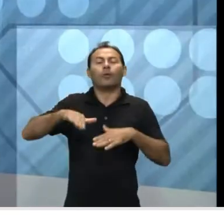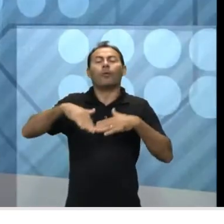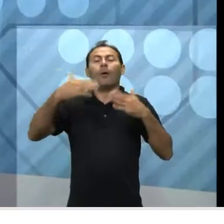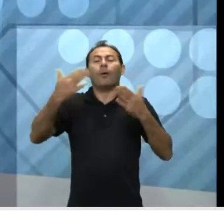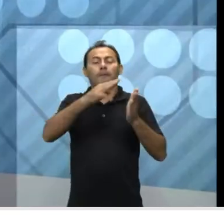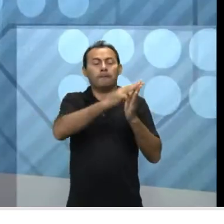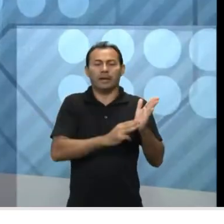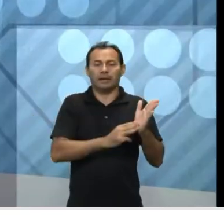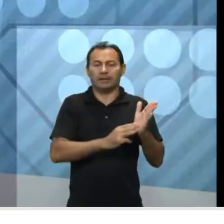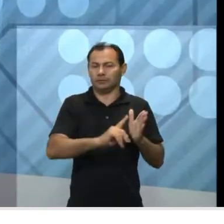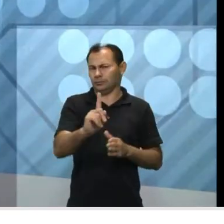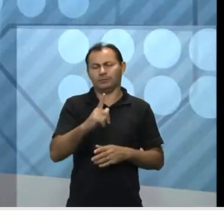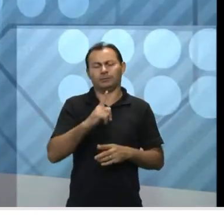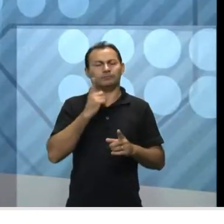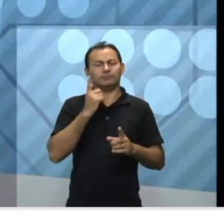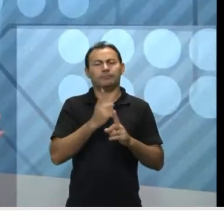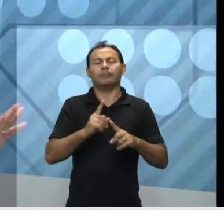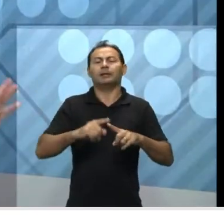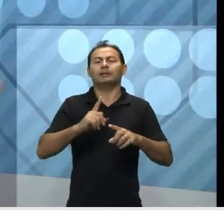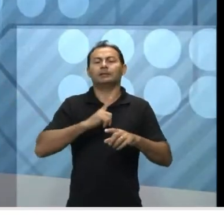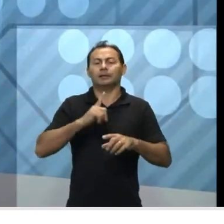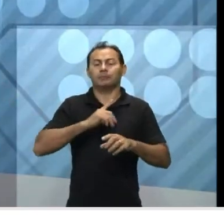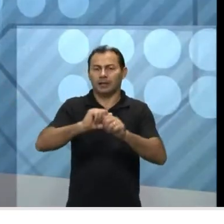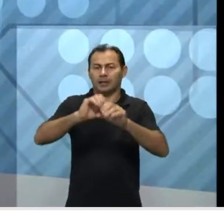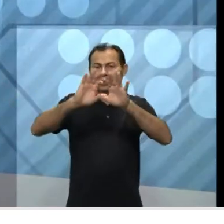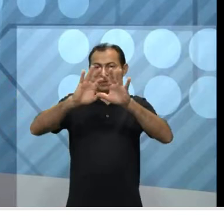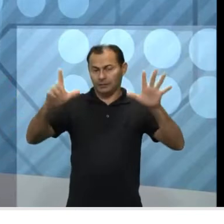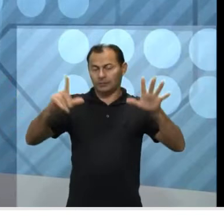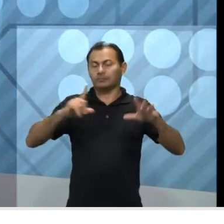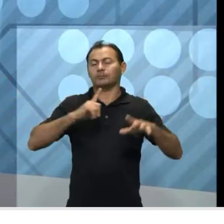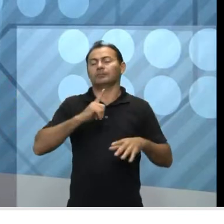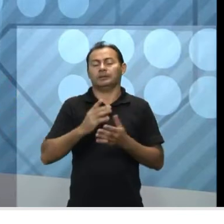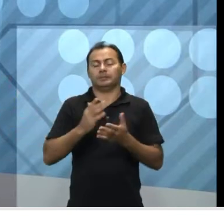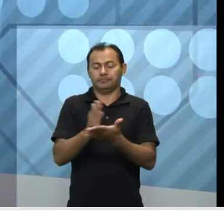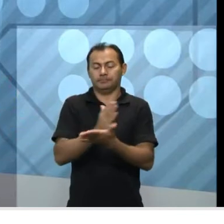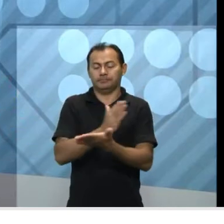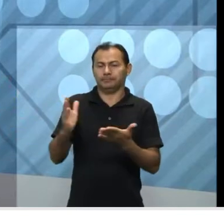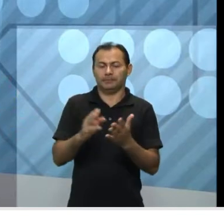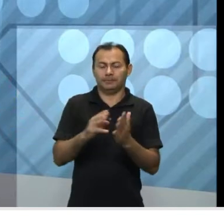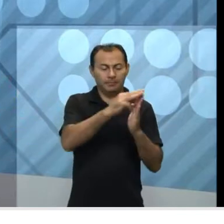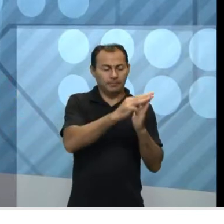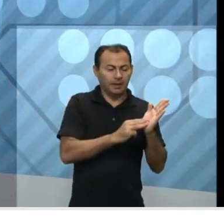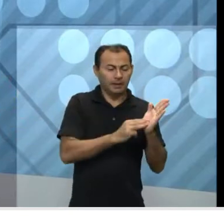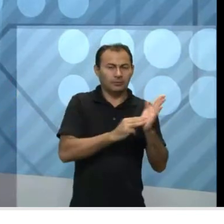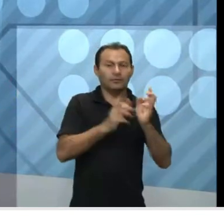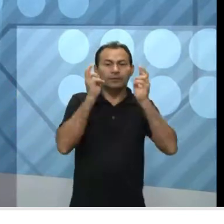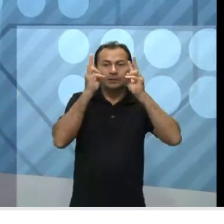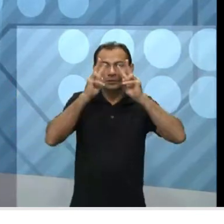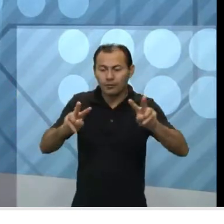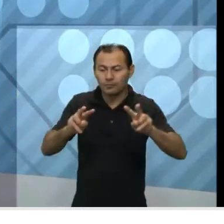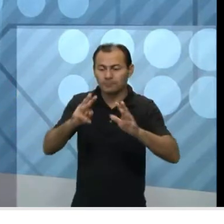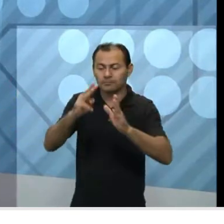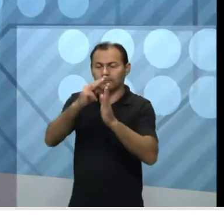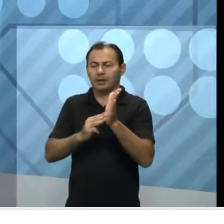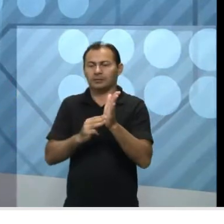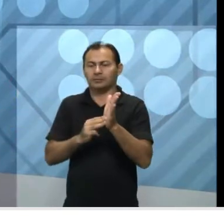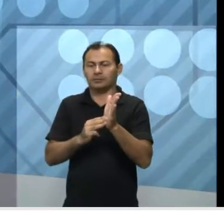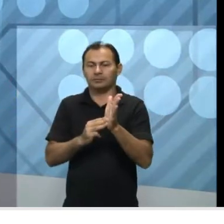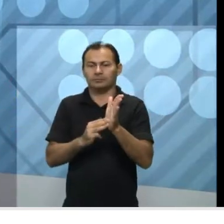claro é que se dividia entre um método visual e um método oral. Método